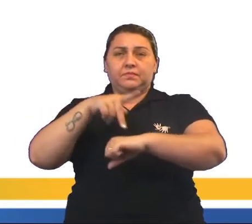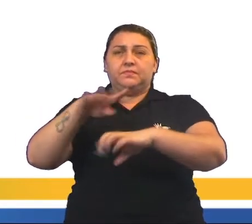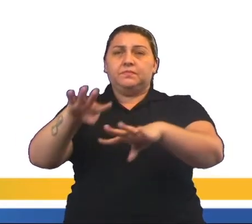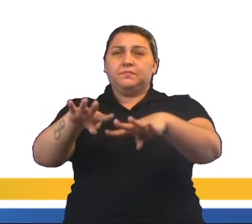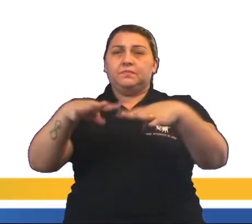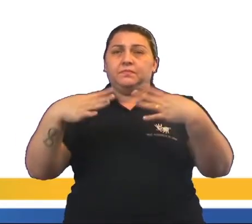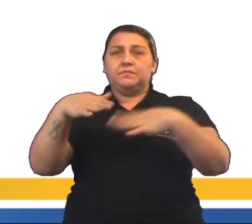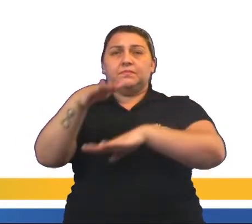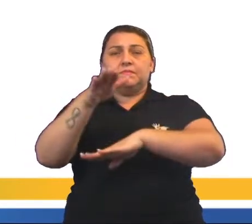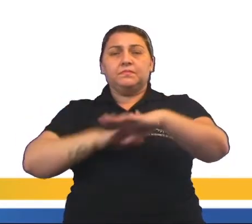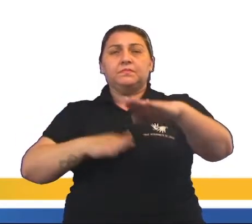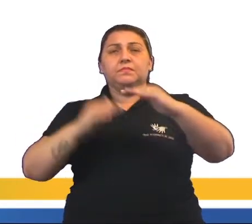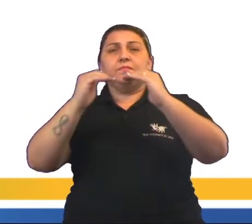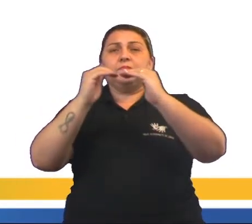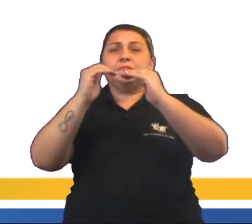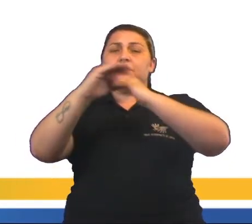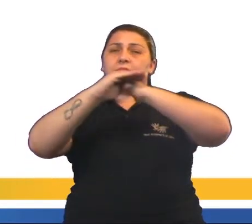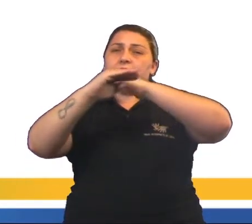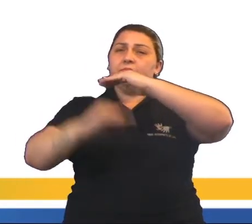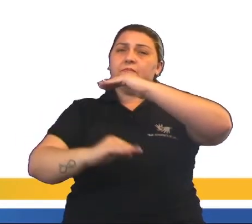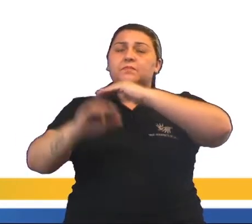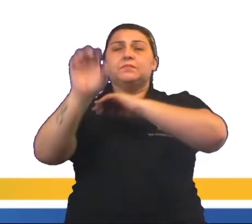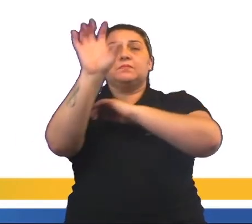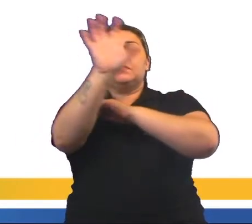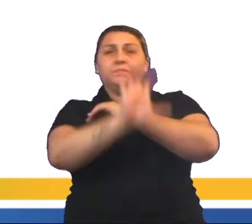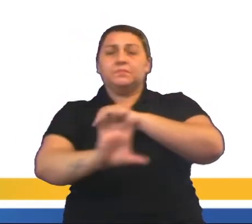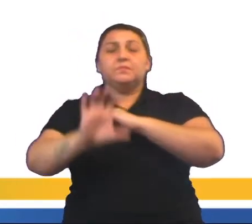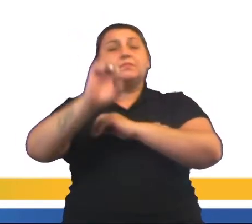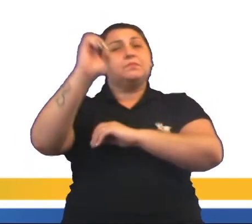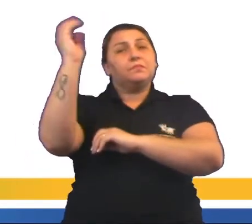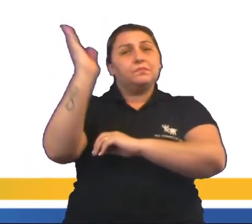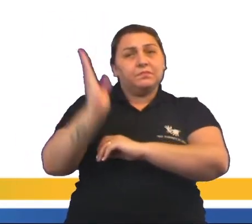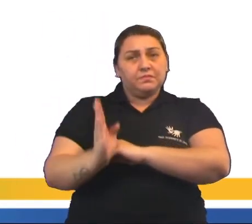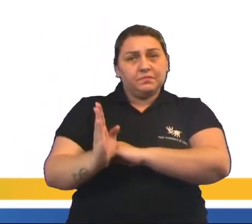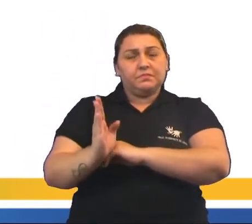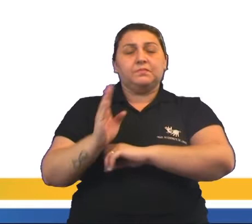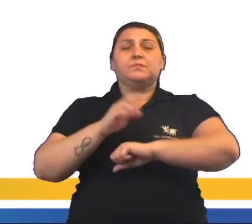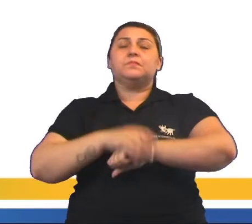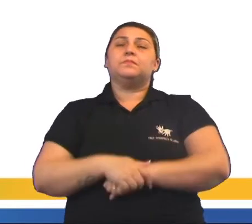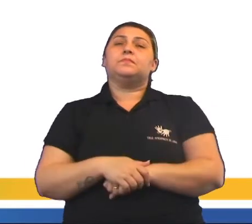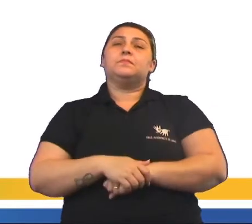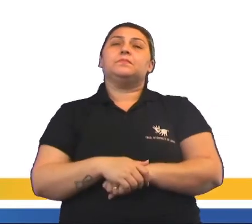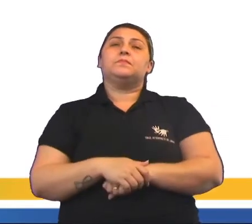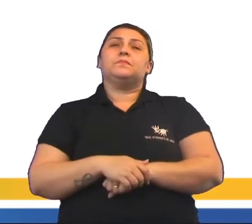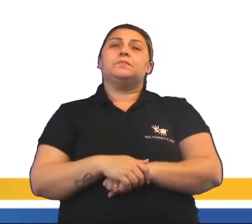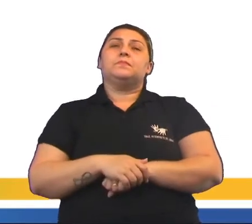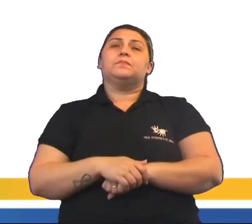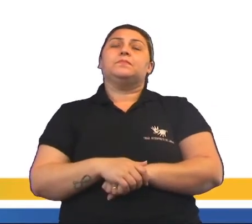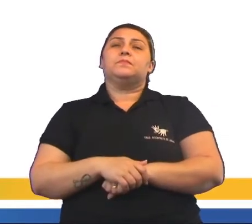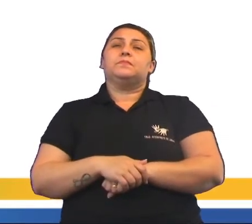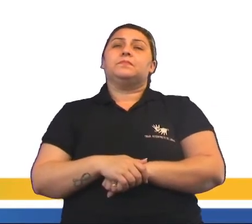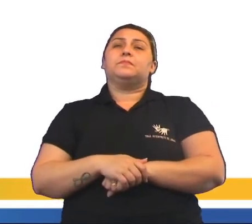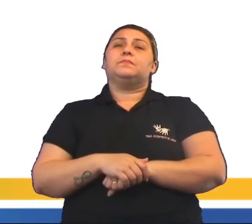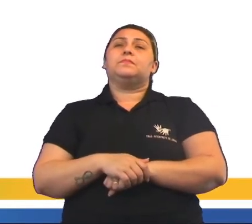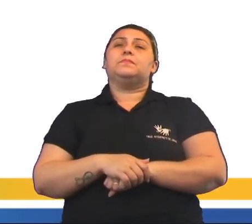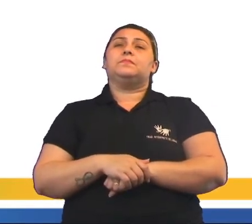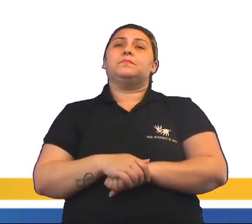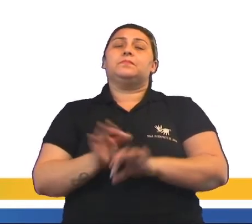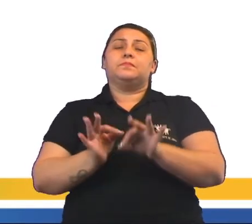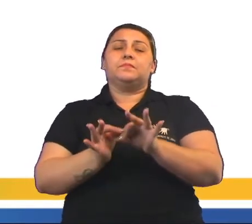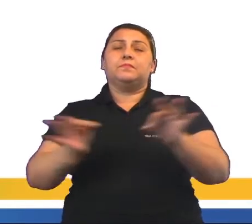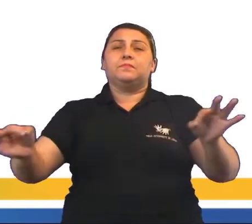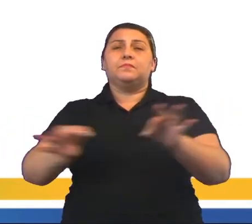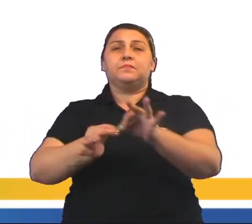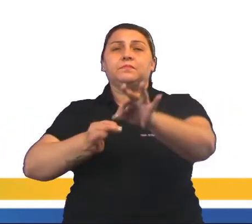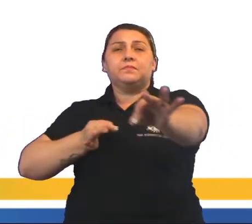chamando a atenção para uma desigualdade regional. O Brasil, no que diz respeito à extensão territorial,